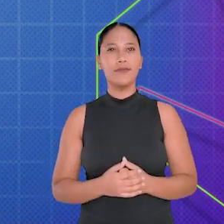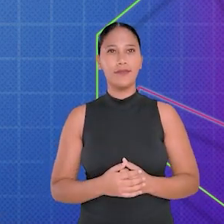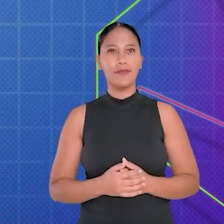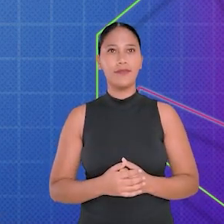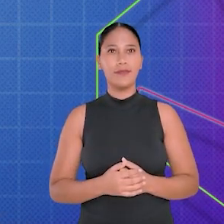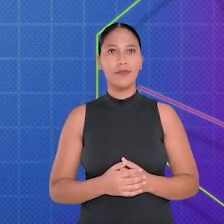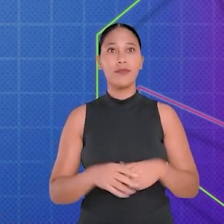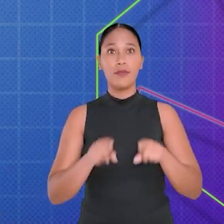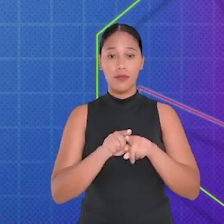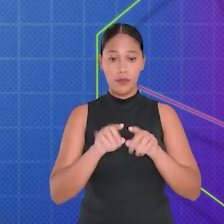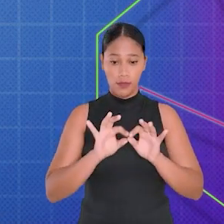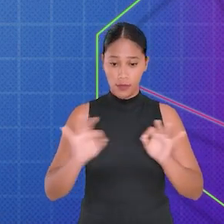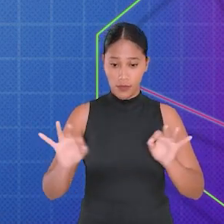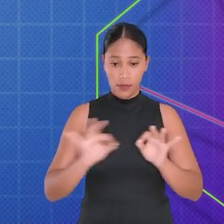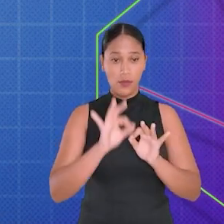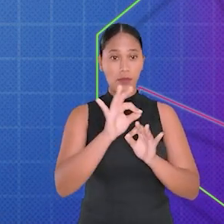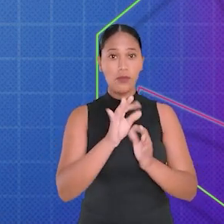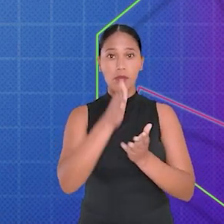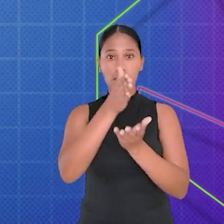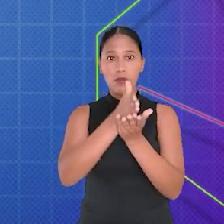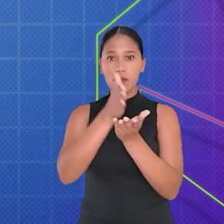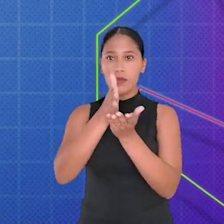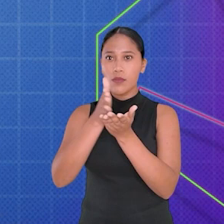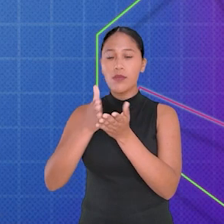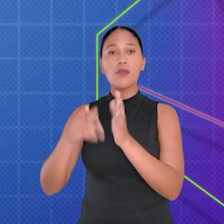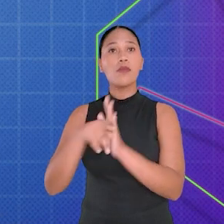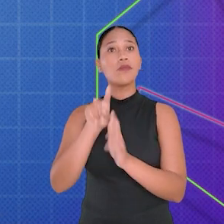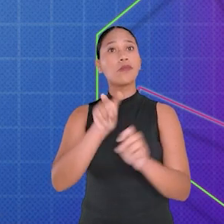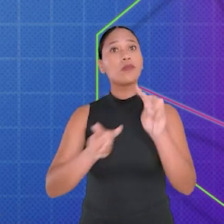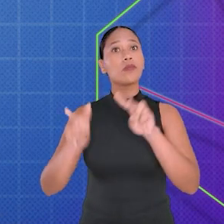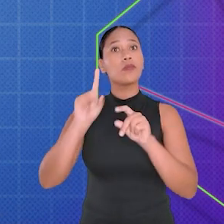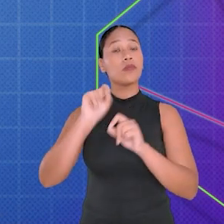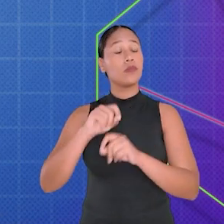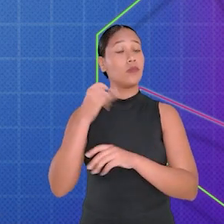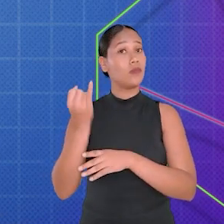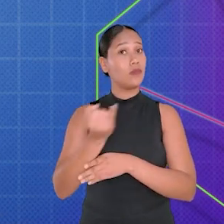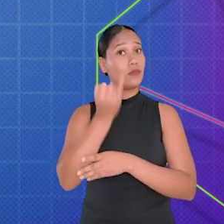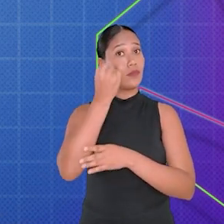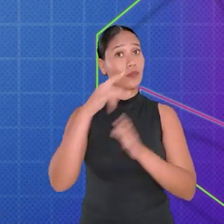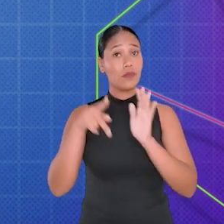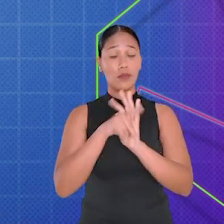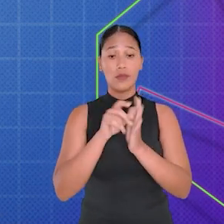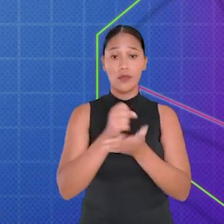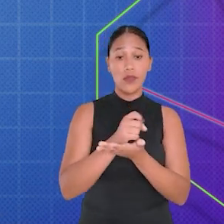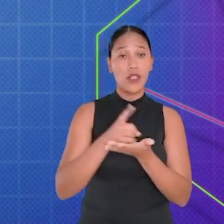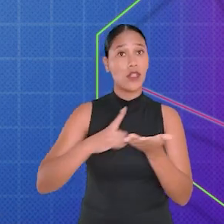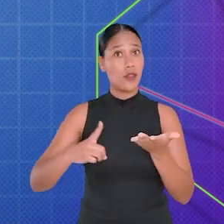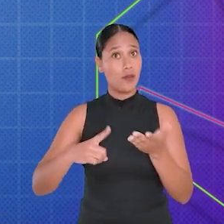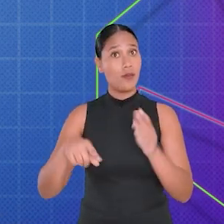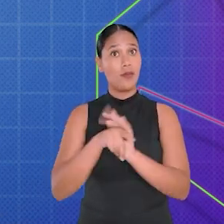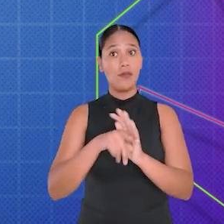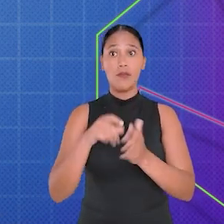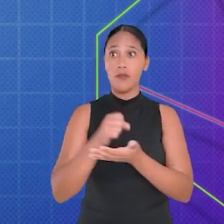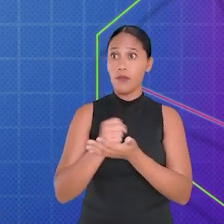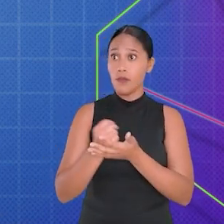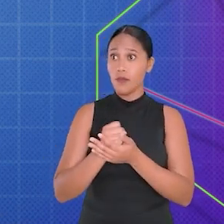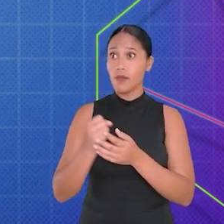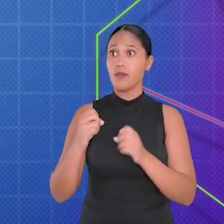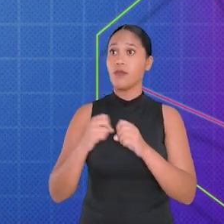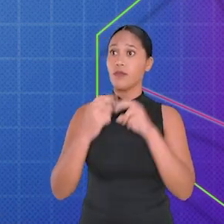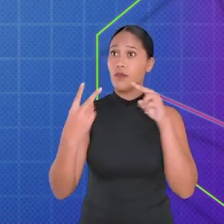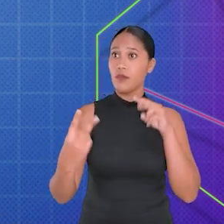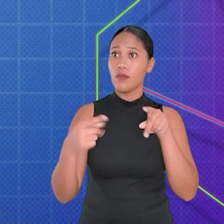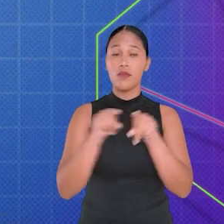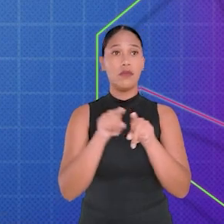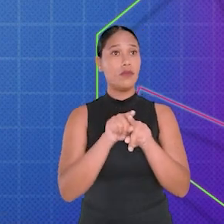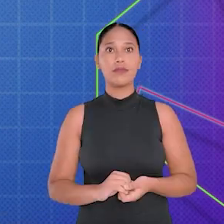jogo. Simetrias e padrões visuais. Simetrias e padrões visuais são elementos importantíssimos no design gráfico, tanto em jogos